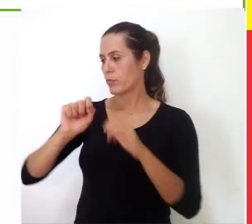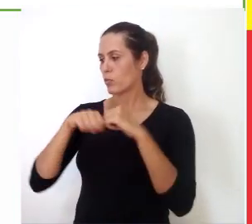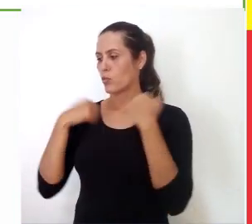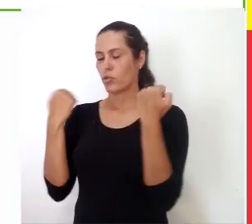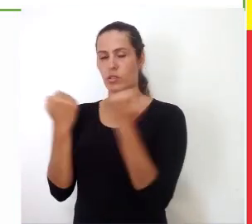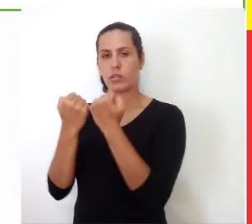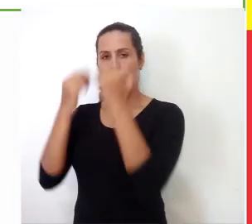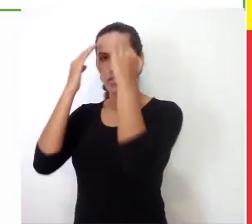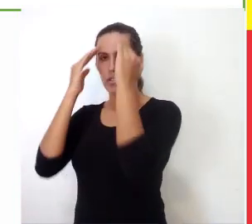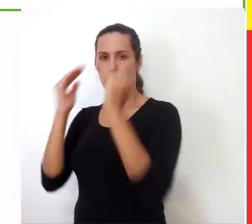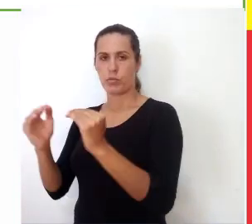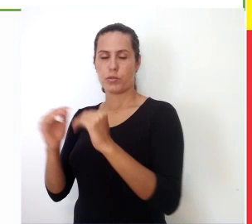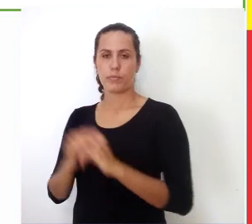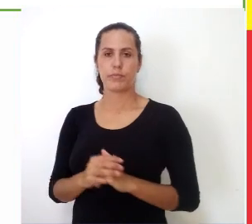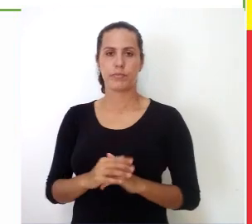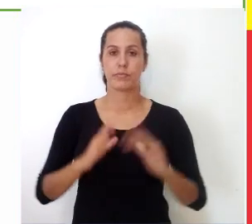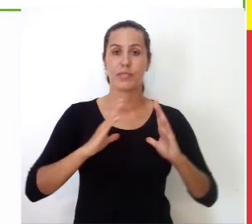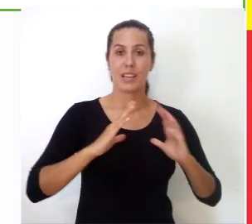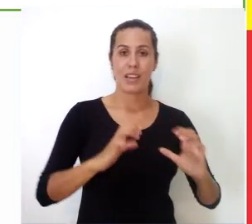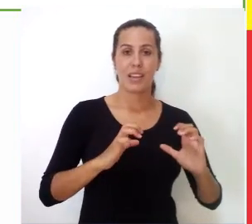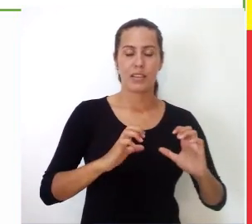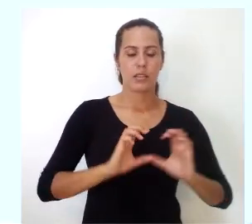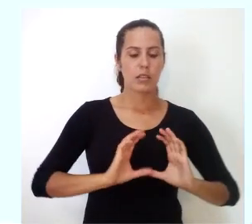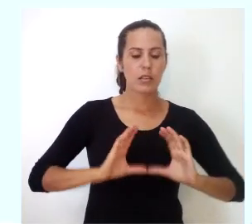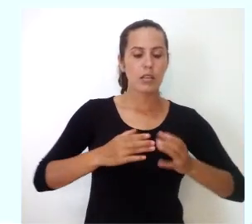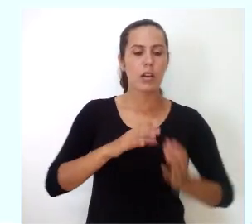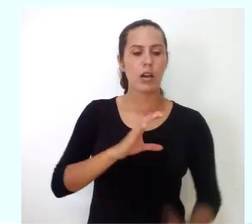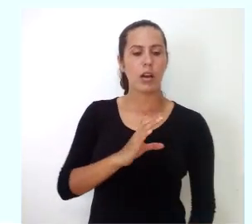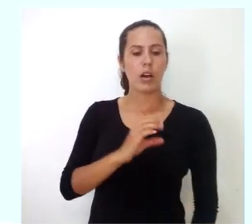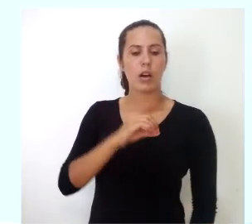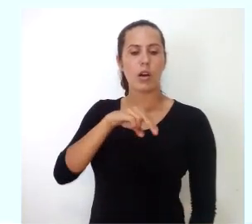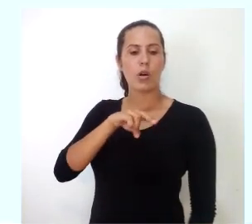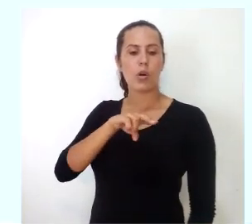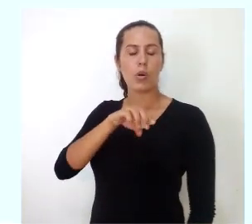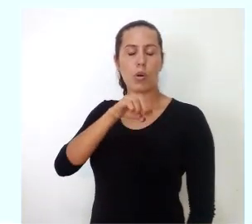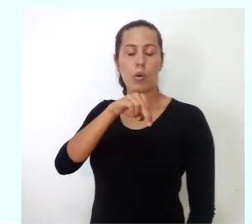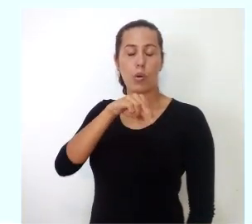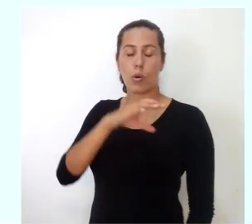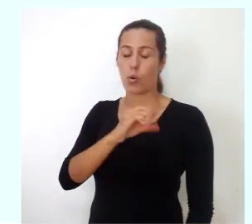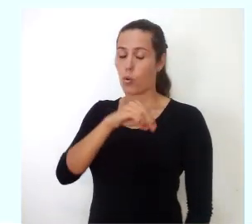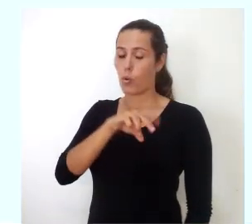religião, sociedade, respeito. Ética, conduta,